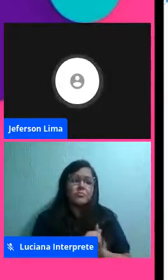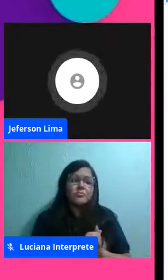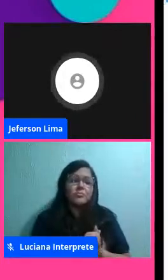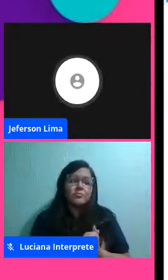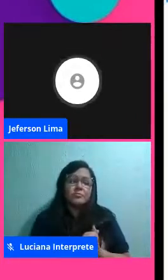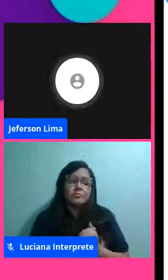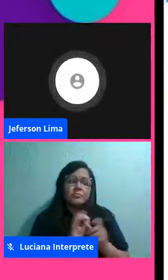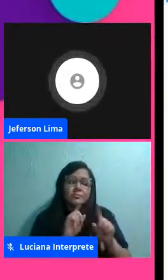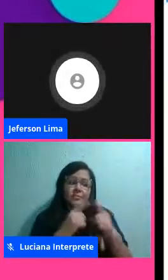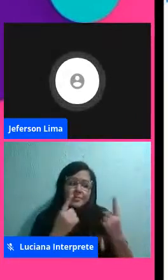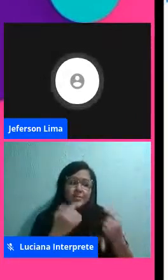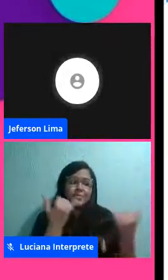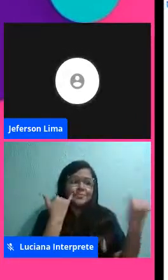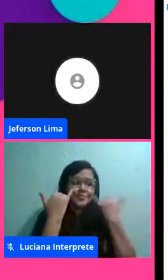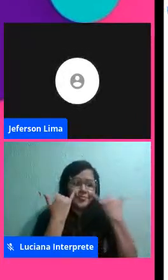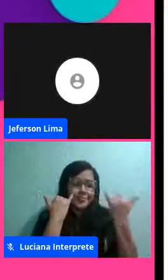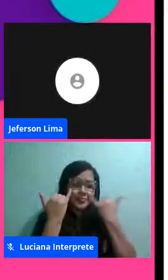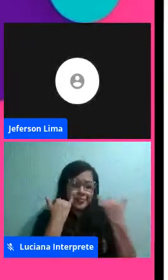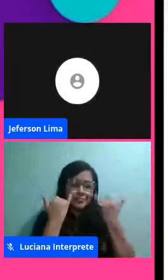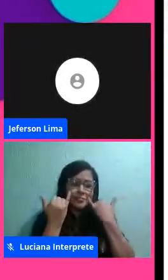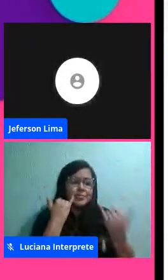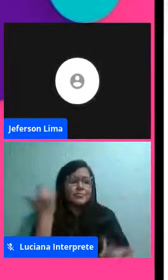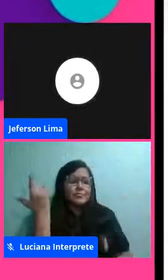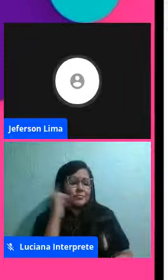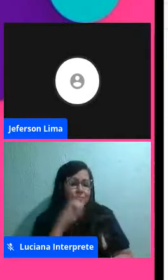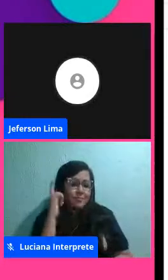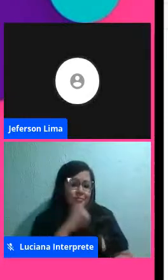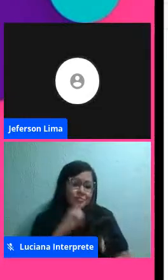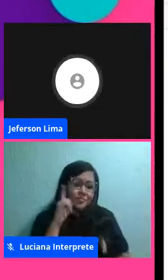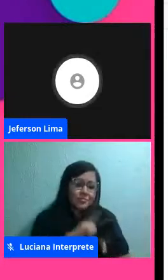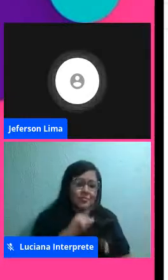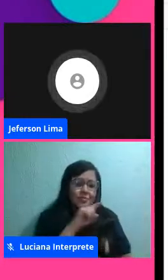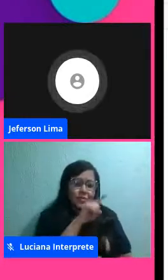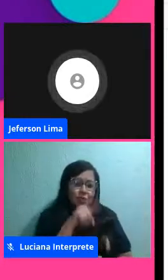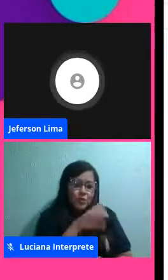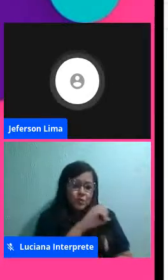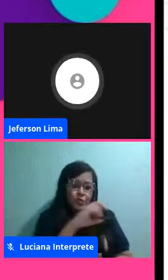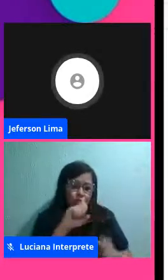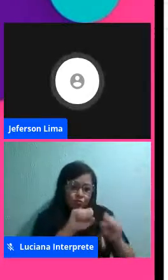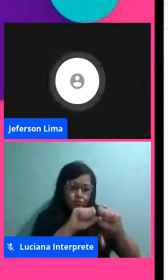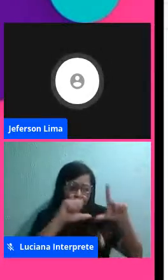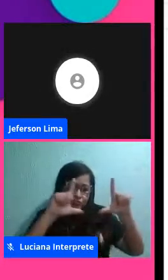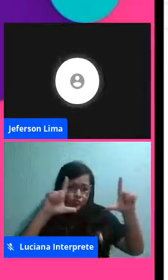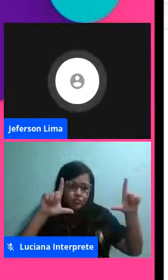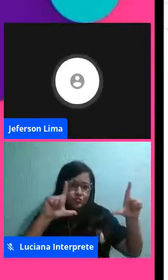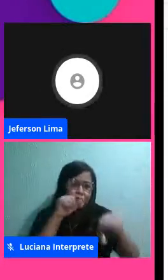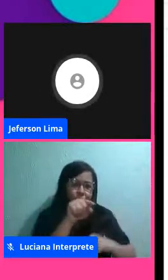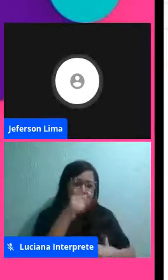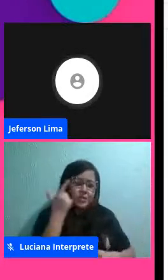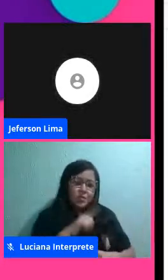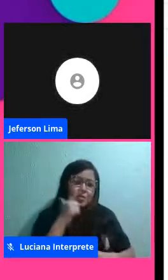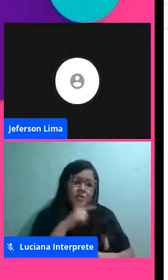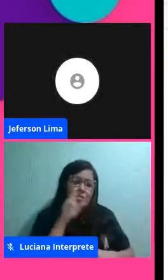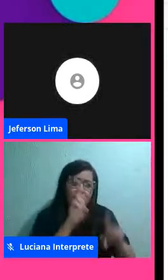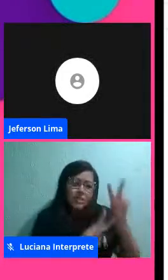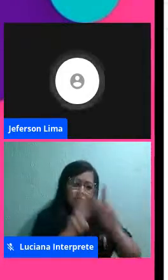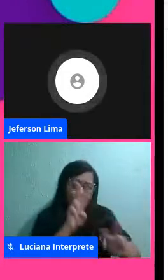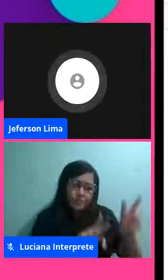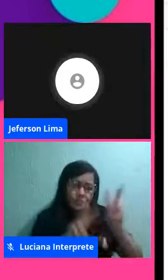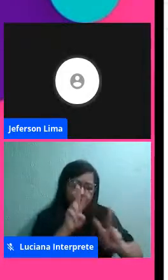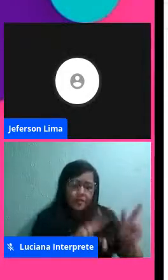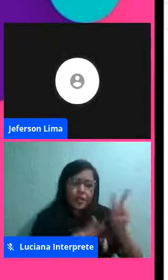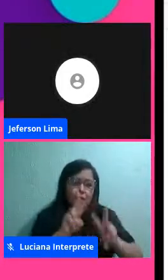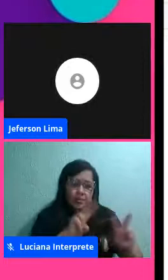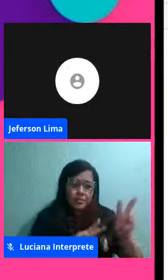exatamente a informação que eu tinha acabado lá. Deixa eu dar um zoom aqui para vocês verem bem, né? O nosso hello world lá, conforme a gente já tinha desenvolvido.